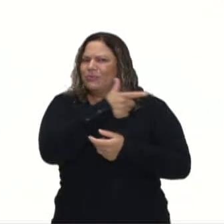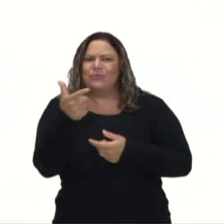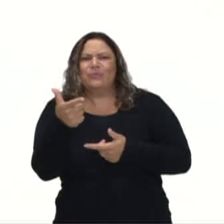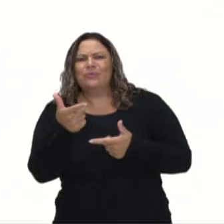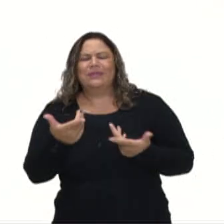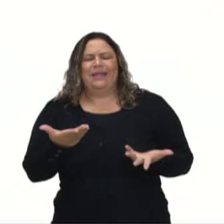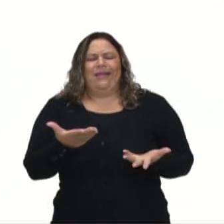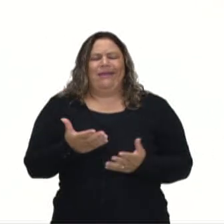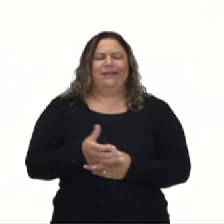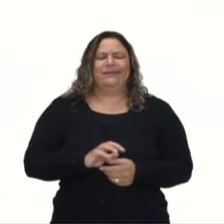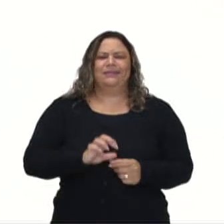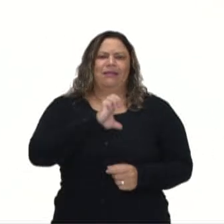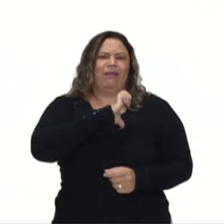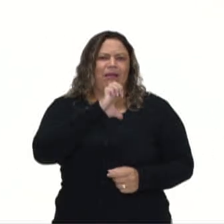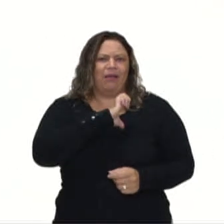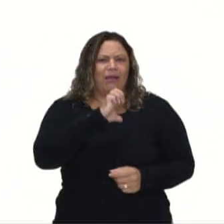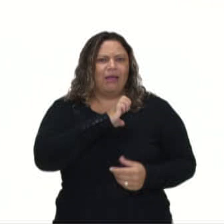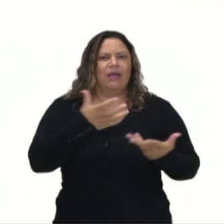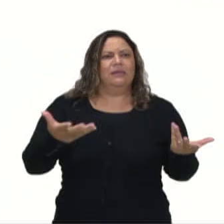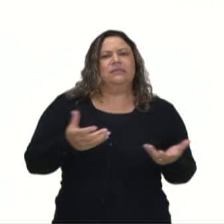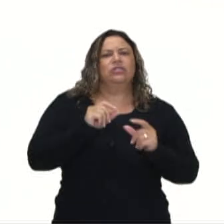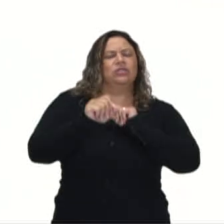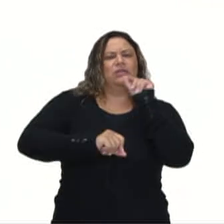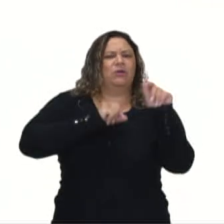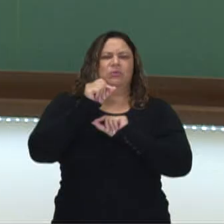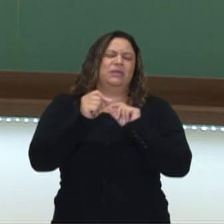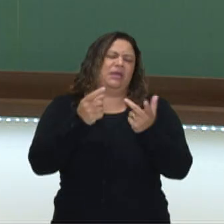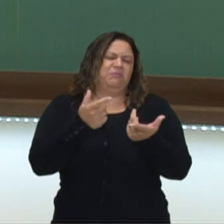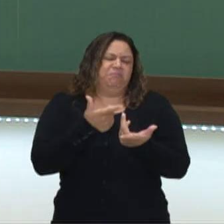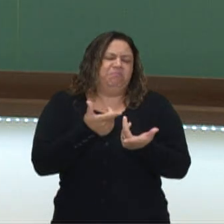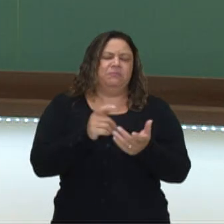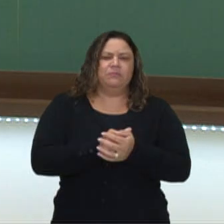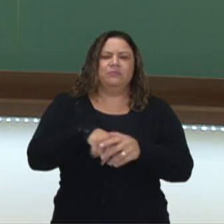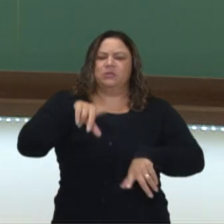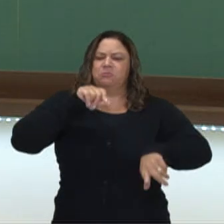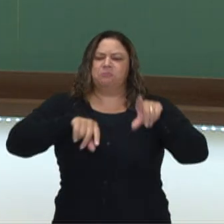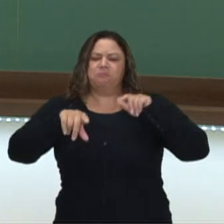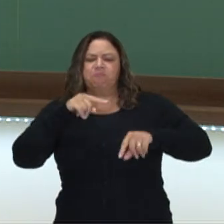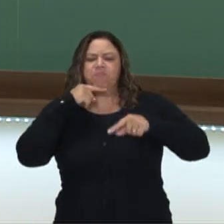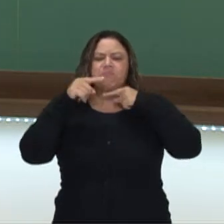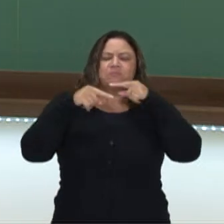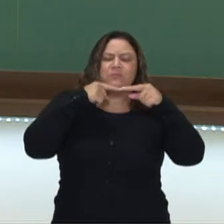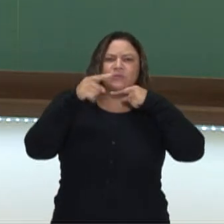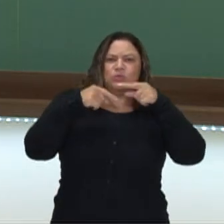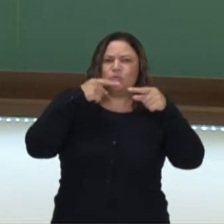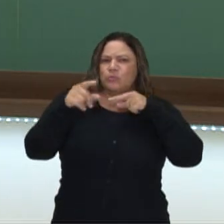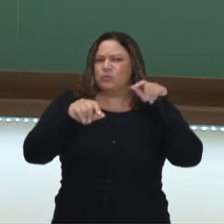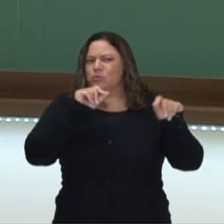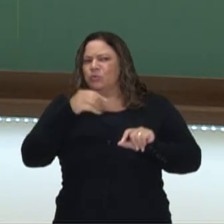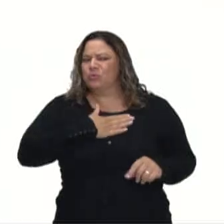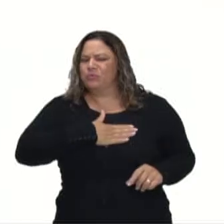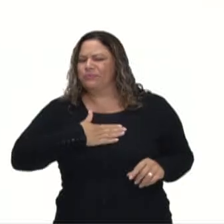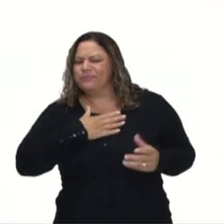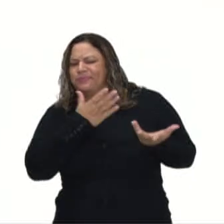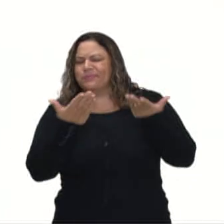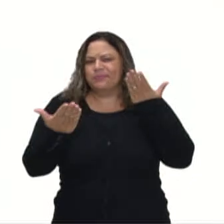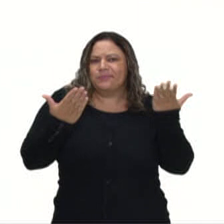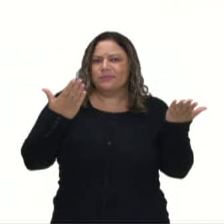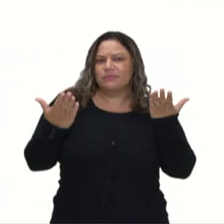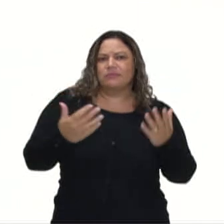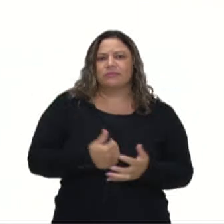que não denota bom gosto, de gosto duvidoso. A segunda acepção diz